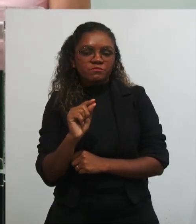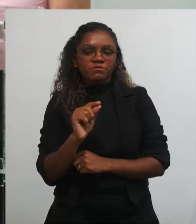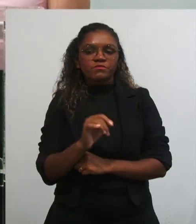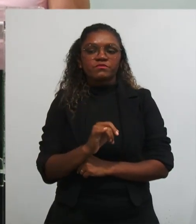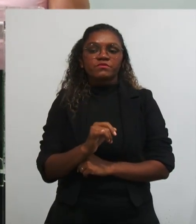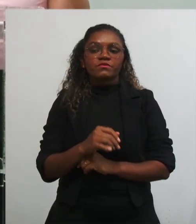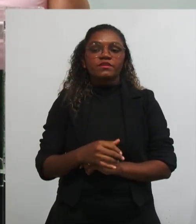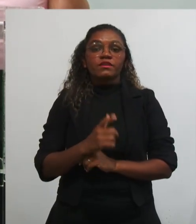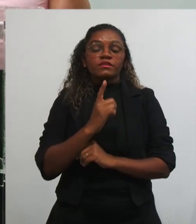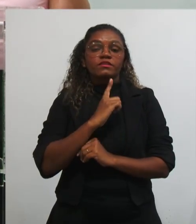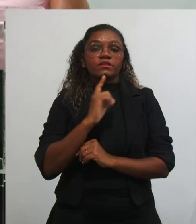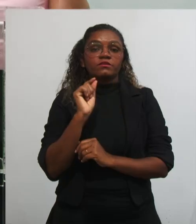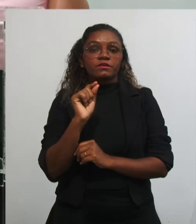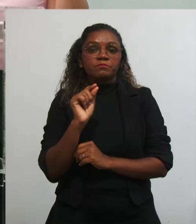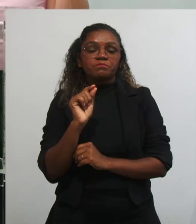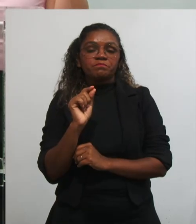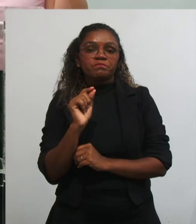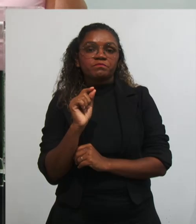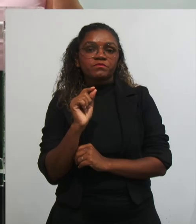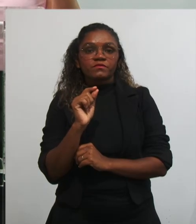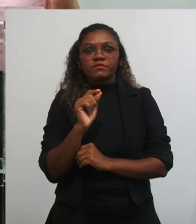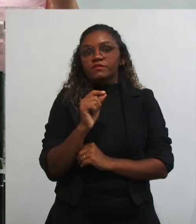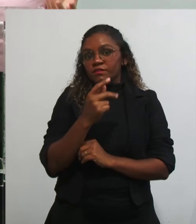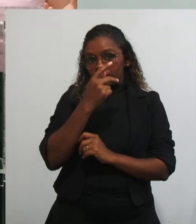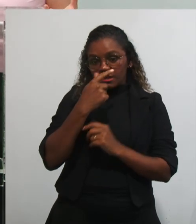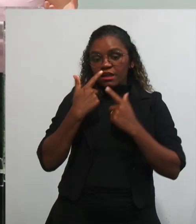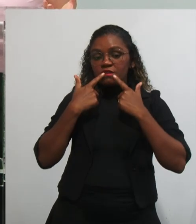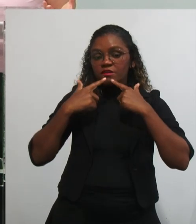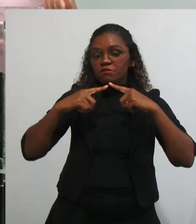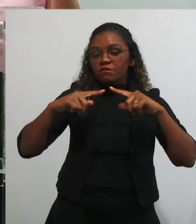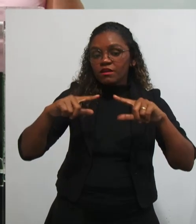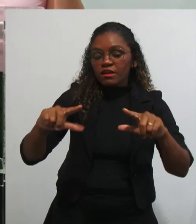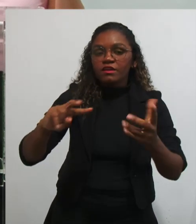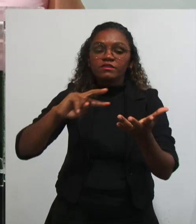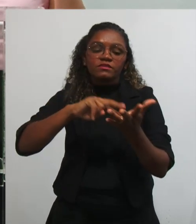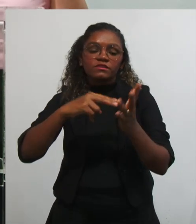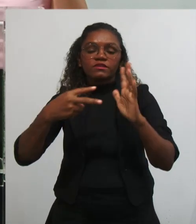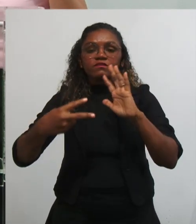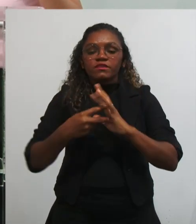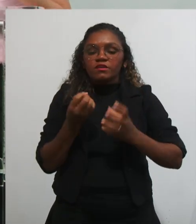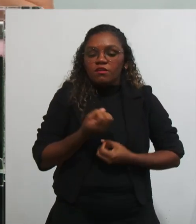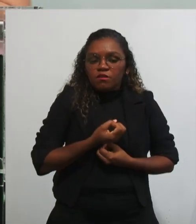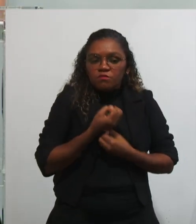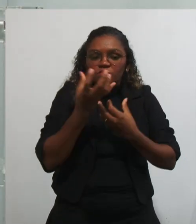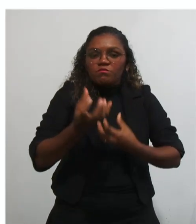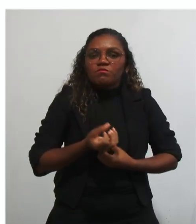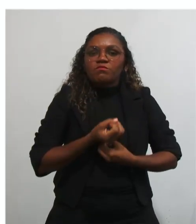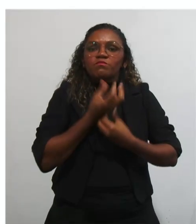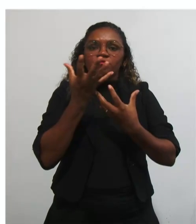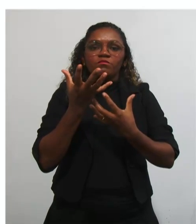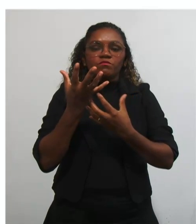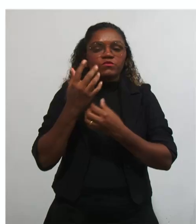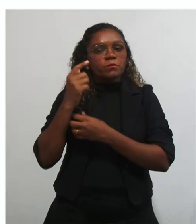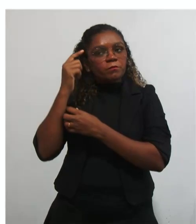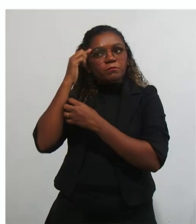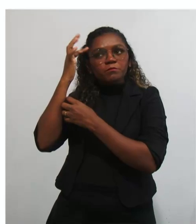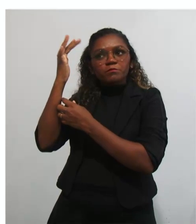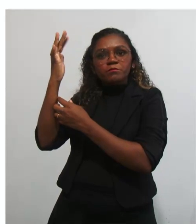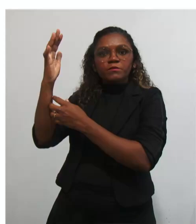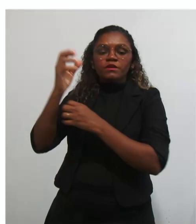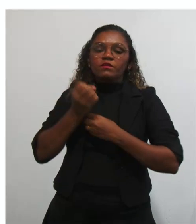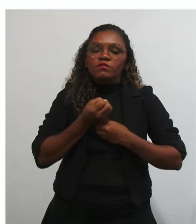tem o ponto de vista da linguagem como expressão do pensamento. Vamos ver, então, o que diz essa concepção.